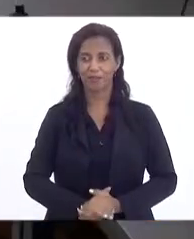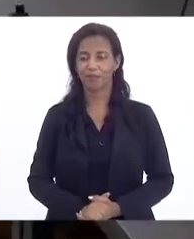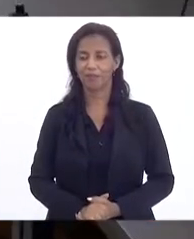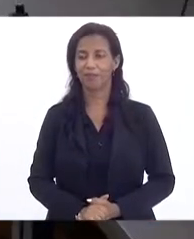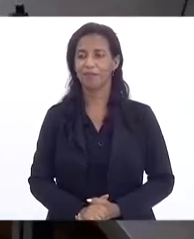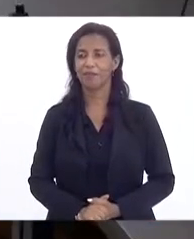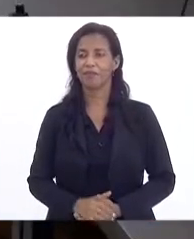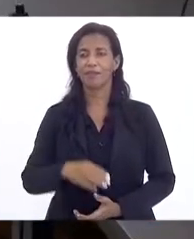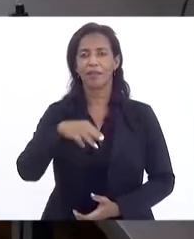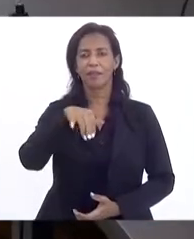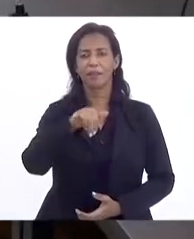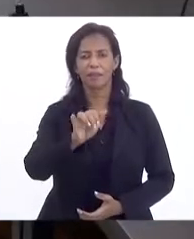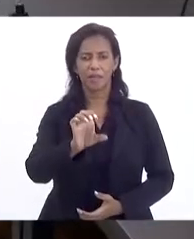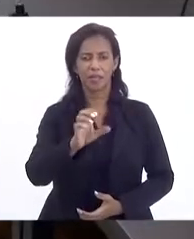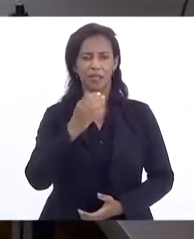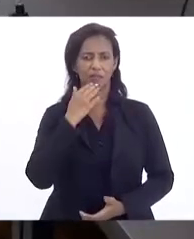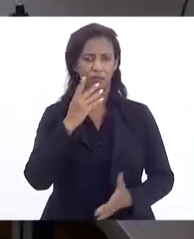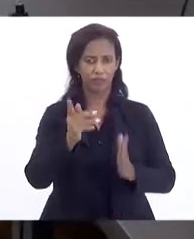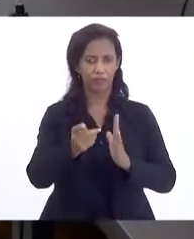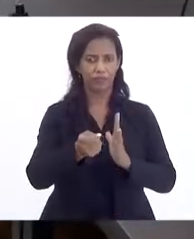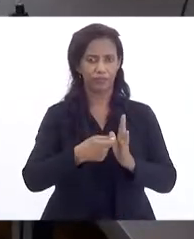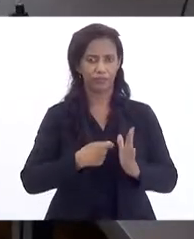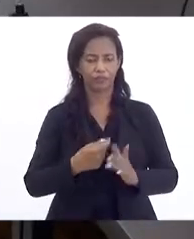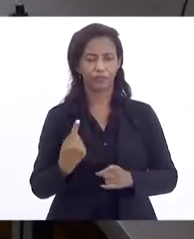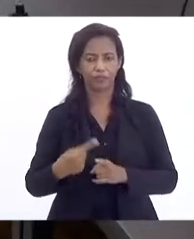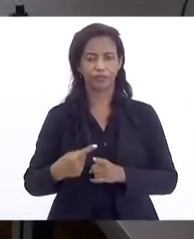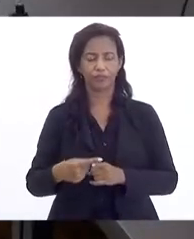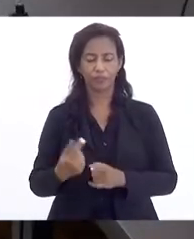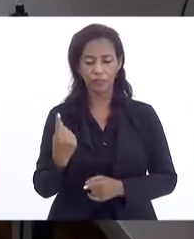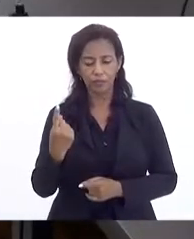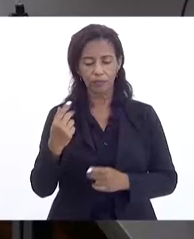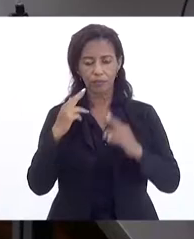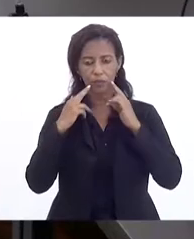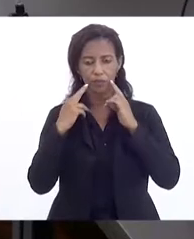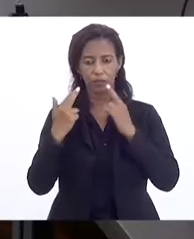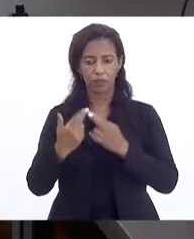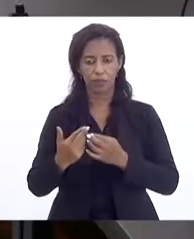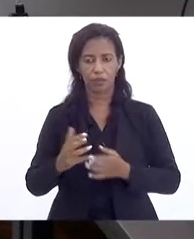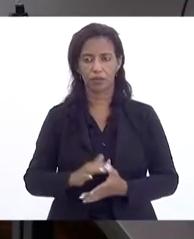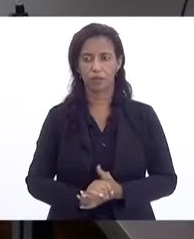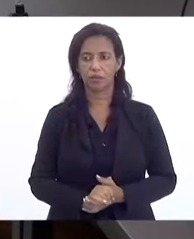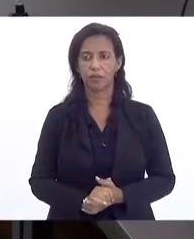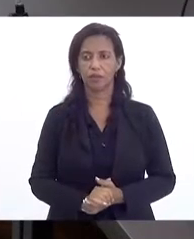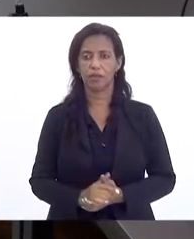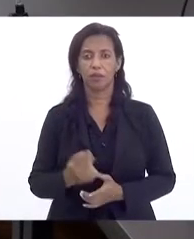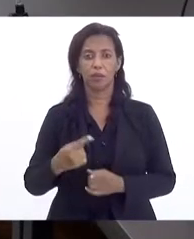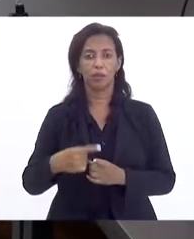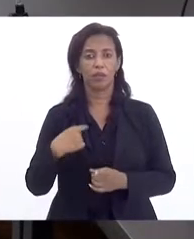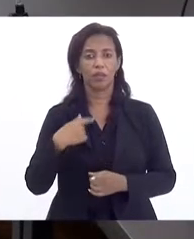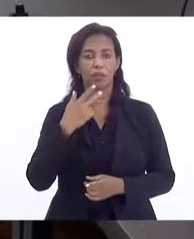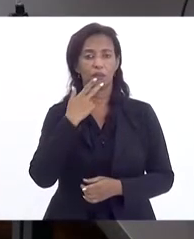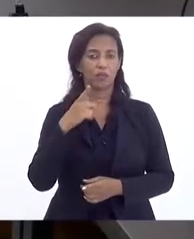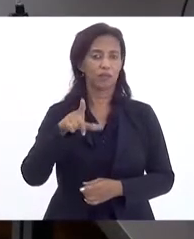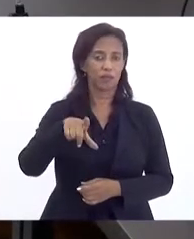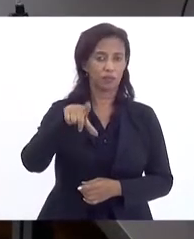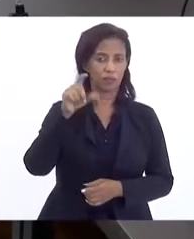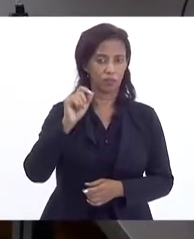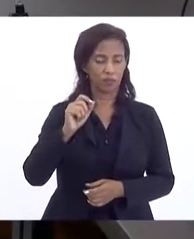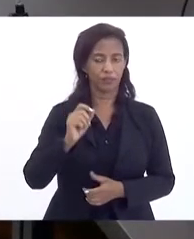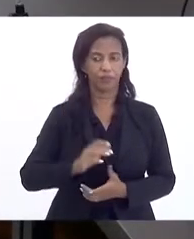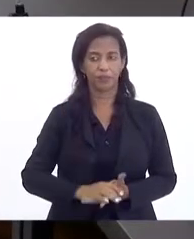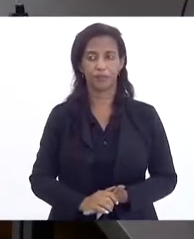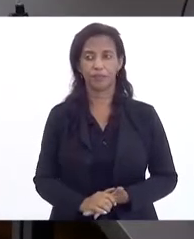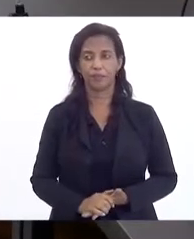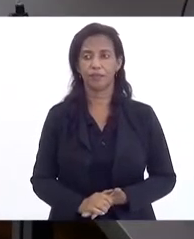agradecendo. Mink, eu vou pedir vistas, porque, Mink, por uma sessão, deixa eu te fazer uma sugestão. Eu ia fazer uma